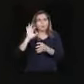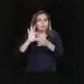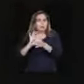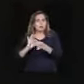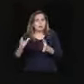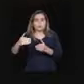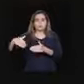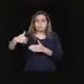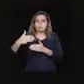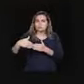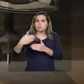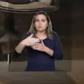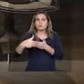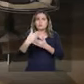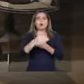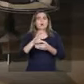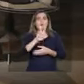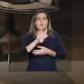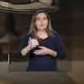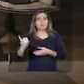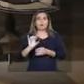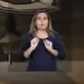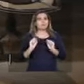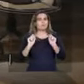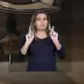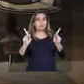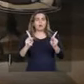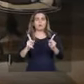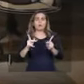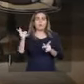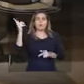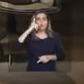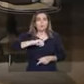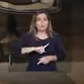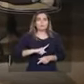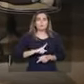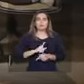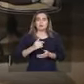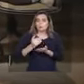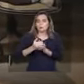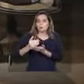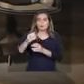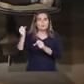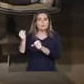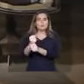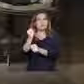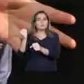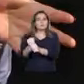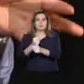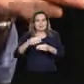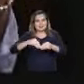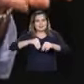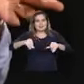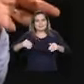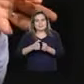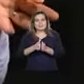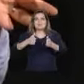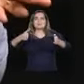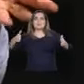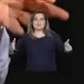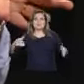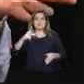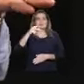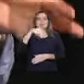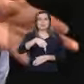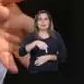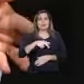e dentro de, eu espero, de um breve espaço de tempo a gente possa começar a engorda de Ponta Negra. Lembrando